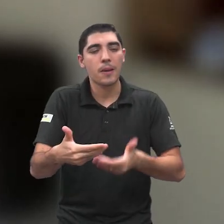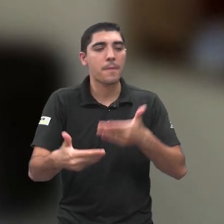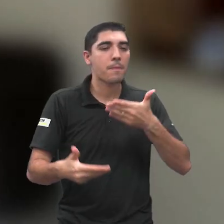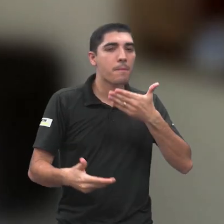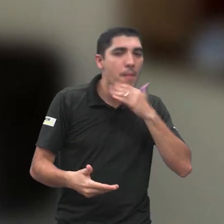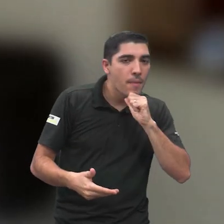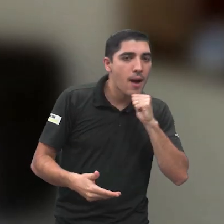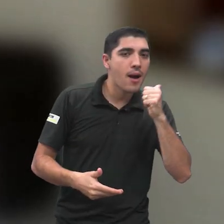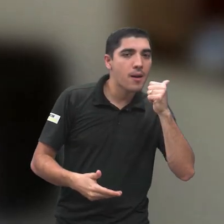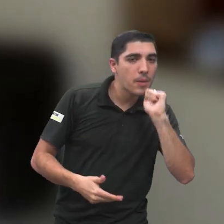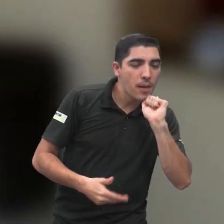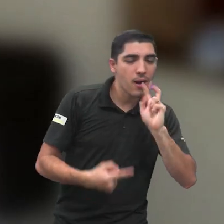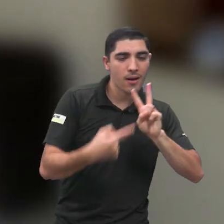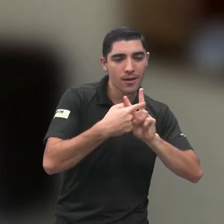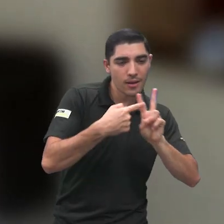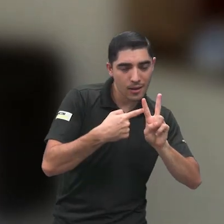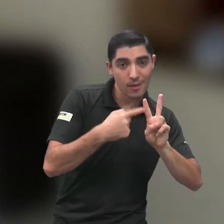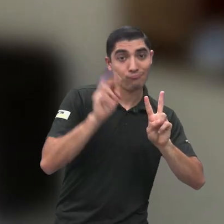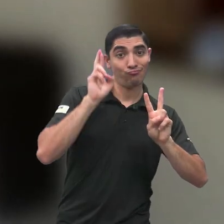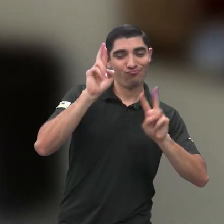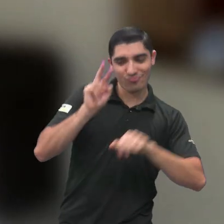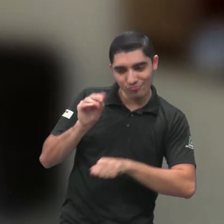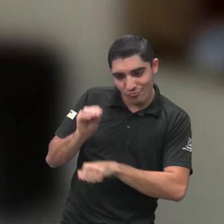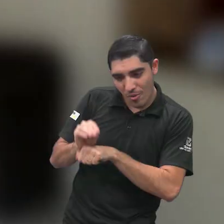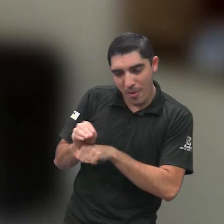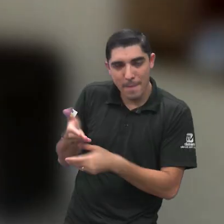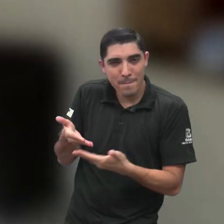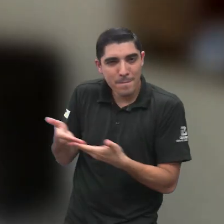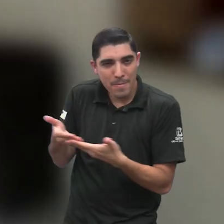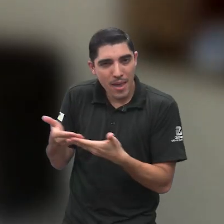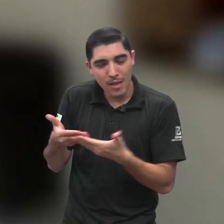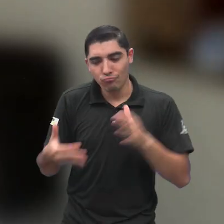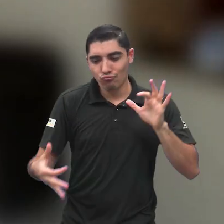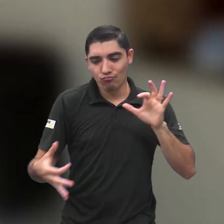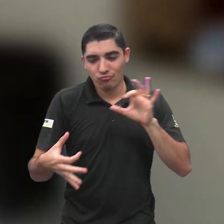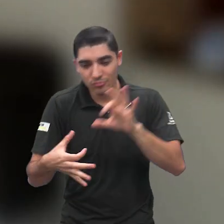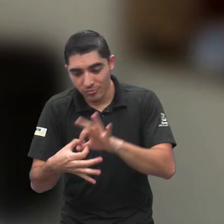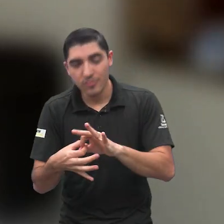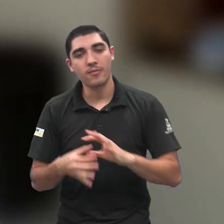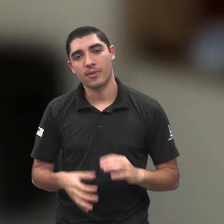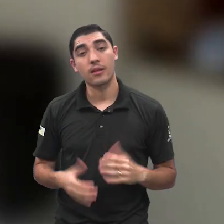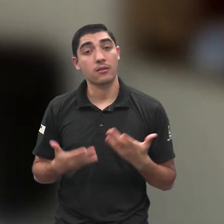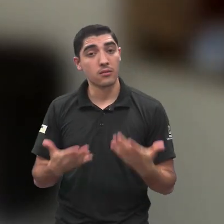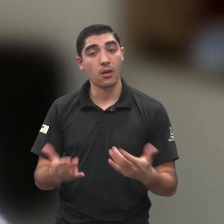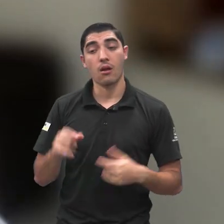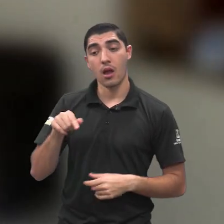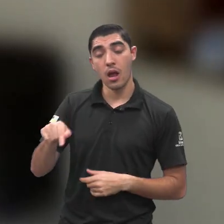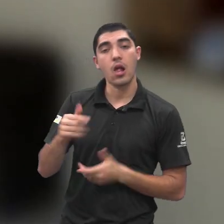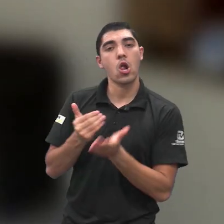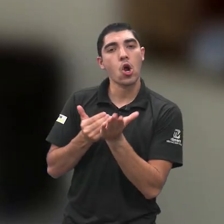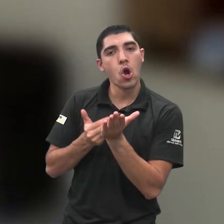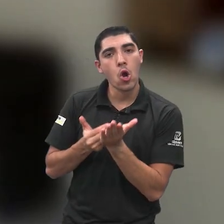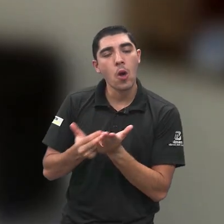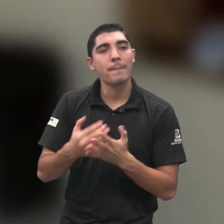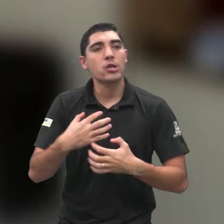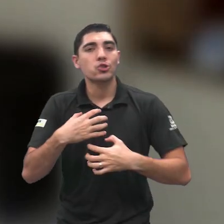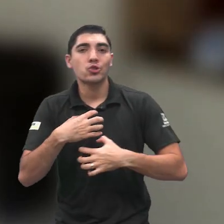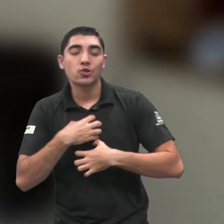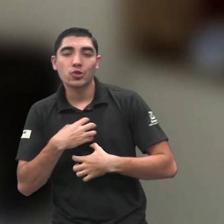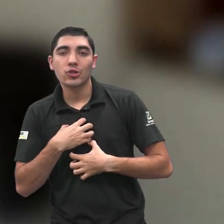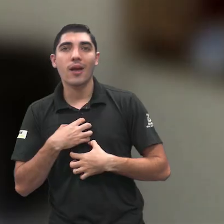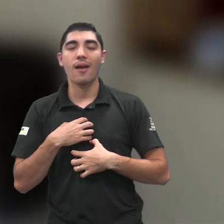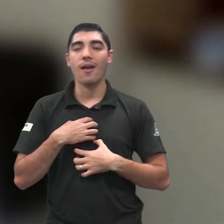os cuidadores e aquele bebê, né? Então, o bebê vai ter alguns sinais que a gente chama de primitivos, alguns